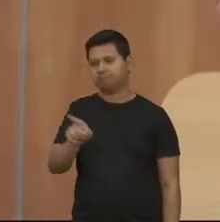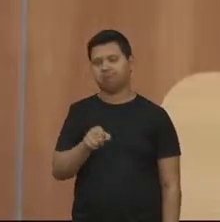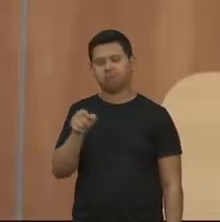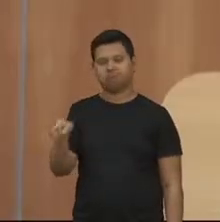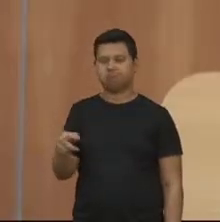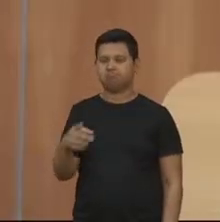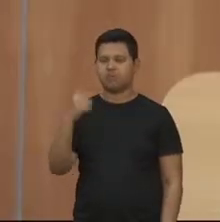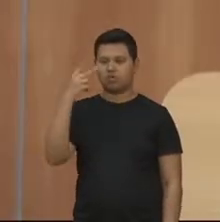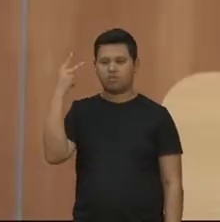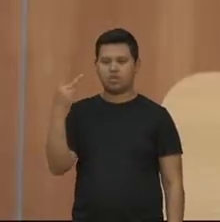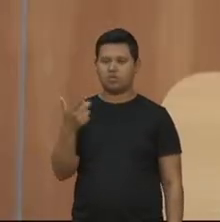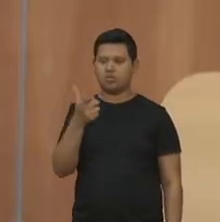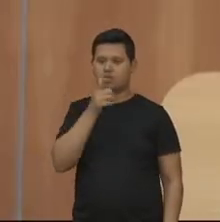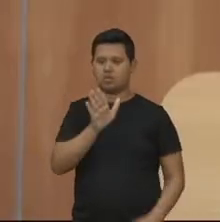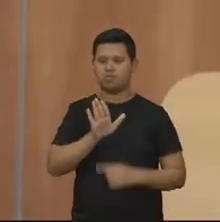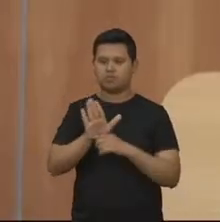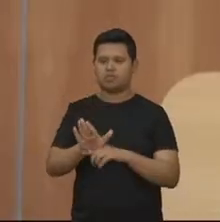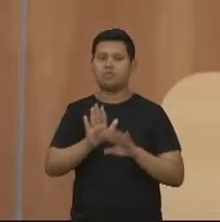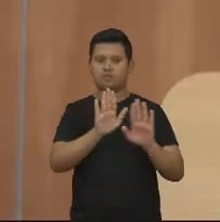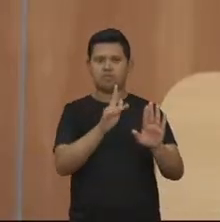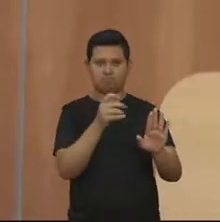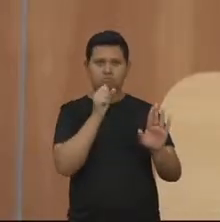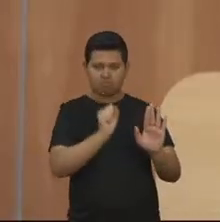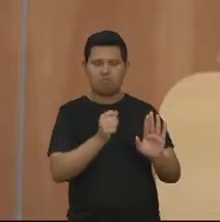isso. Por favor, Silfarne.